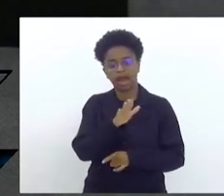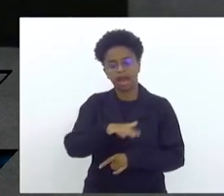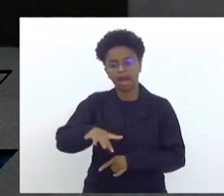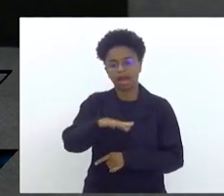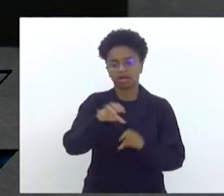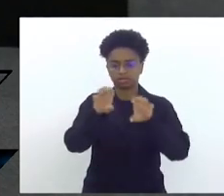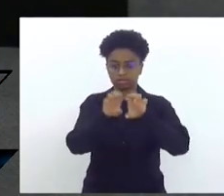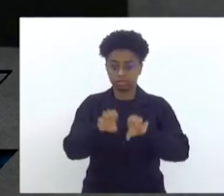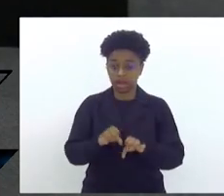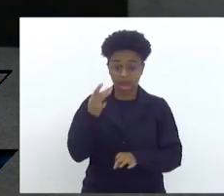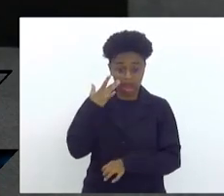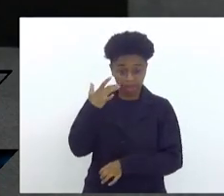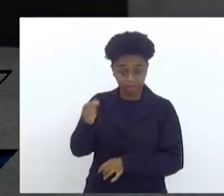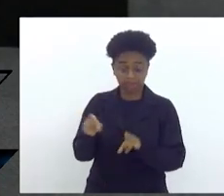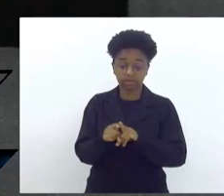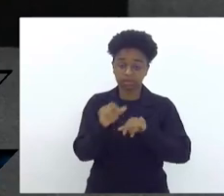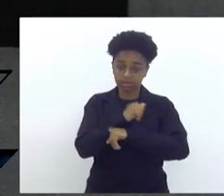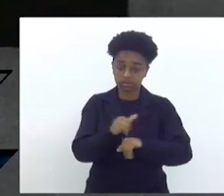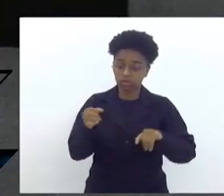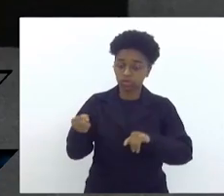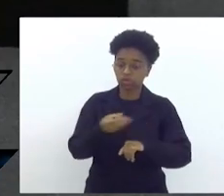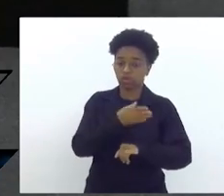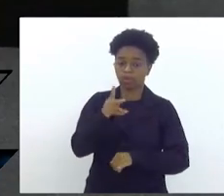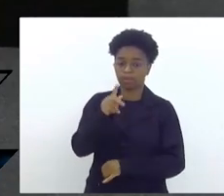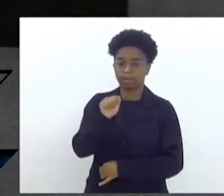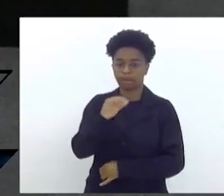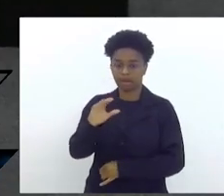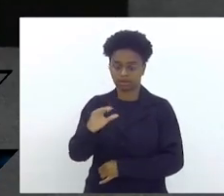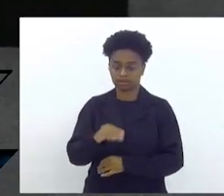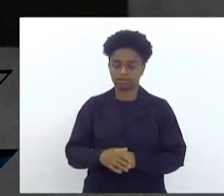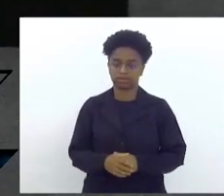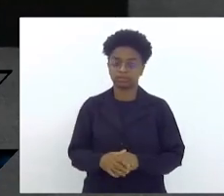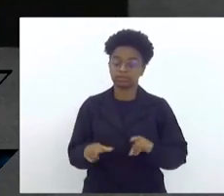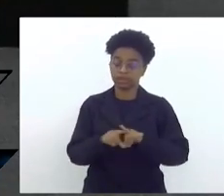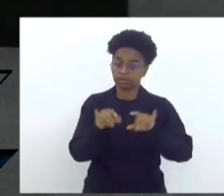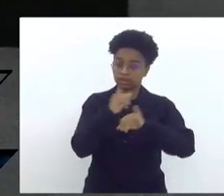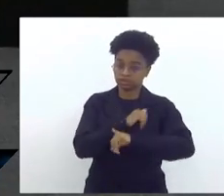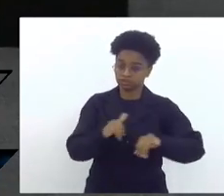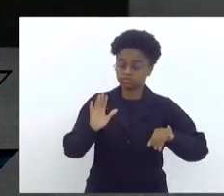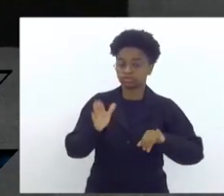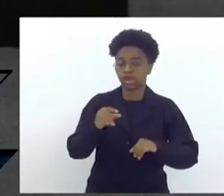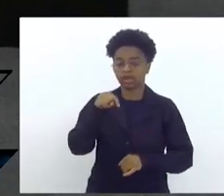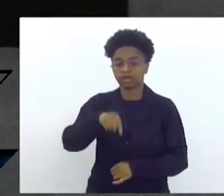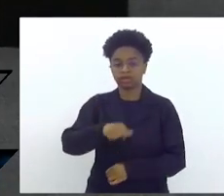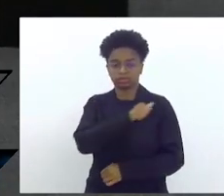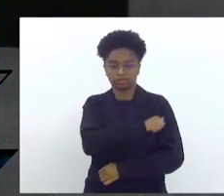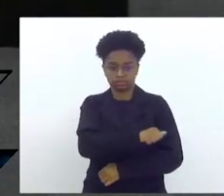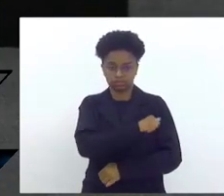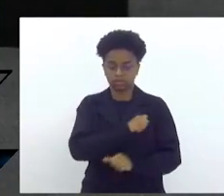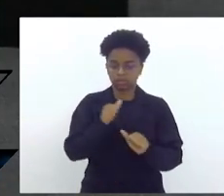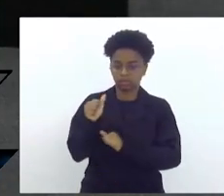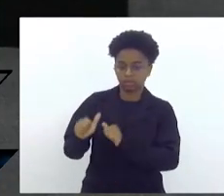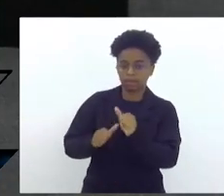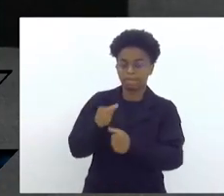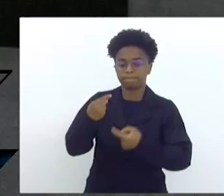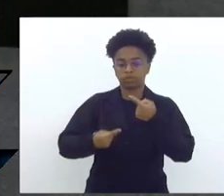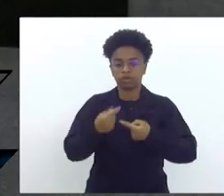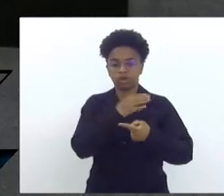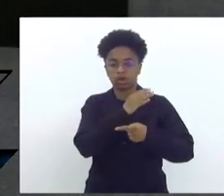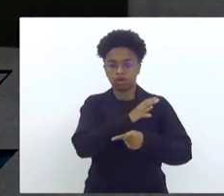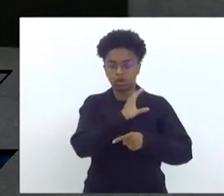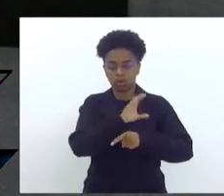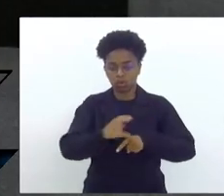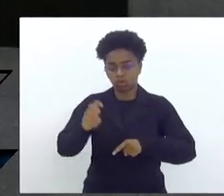amanhã será anunciado o novo pac foi anunciado aqui no Rio de Janeiro a retomada da política cultural